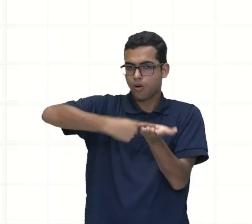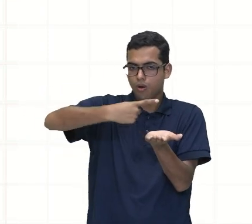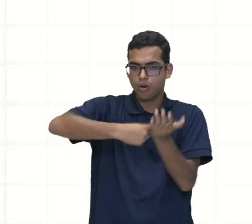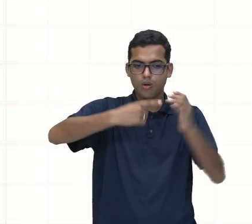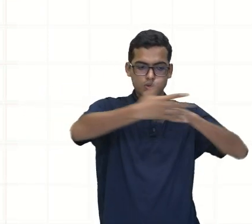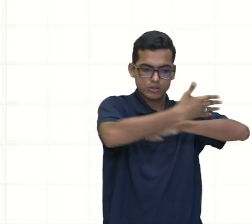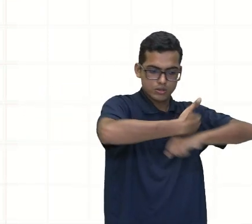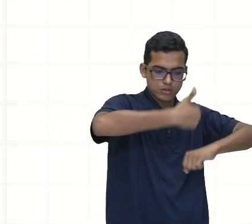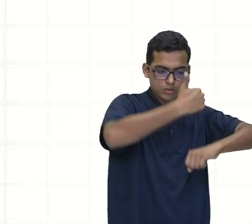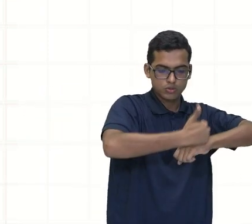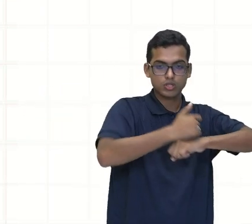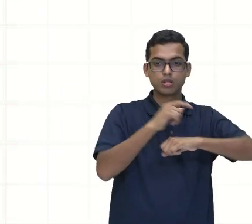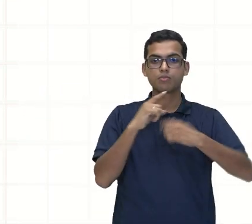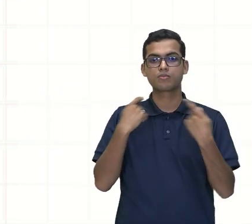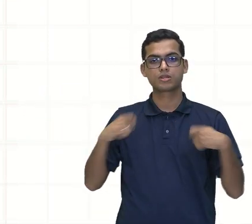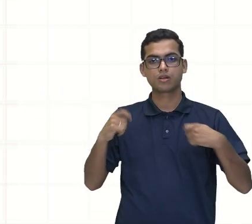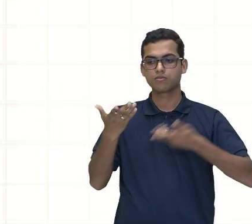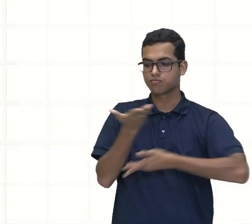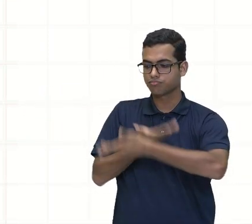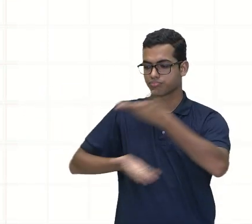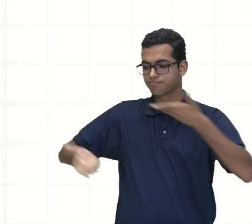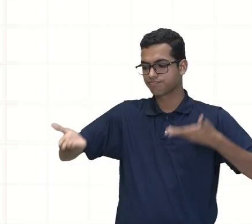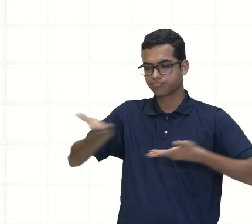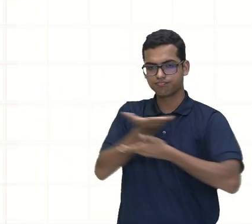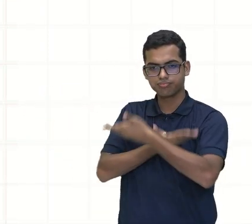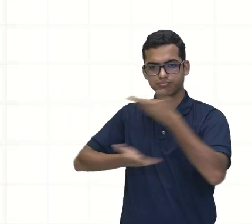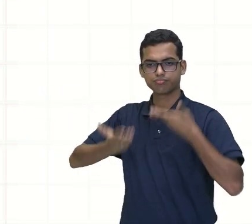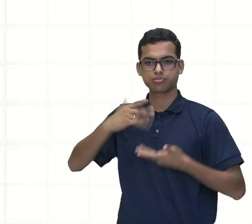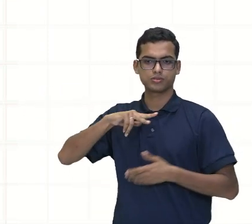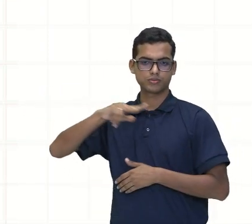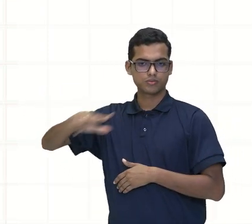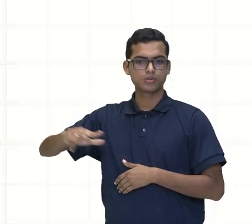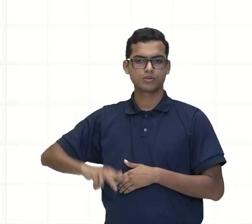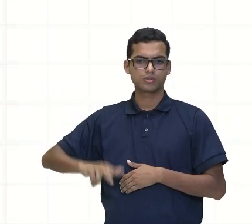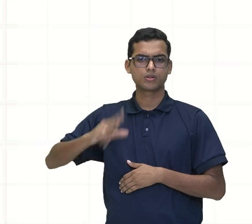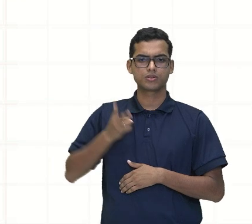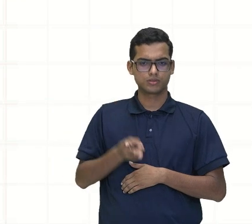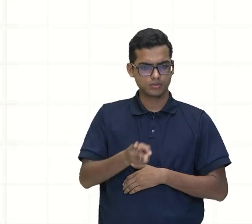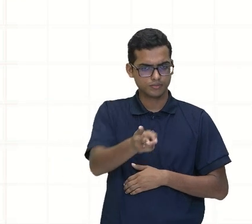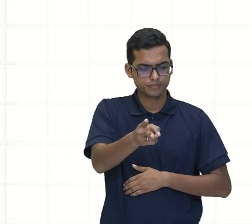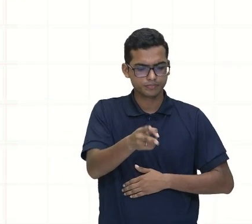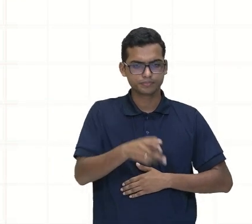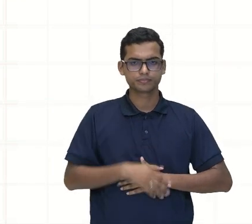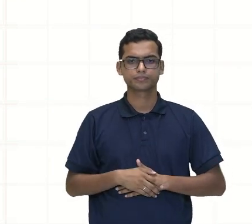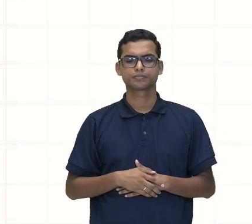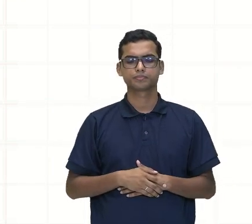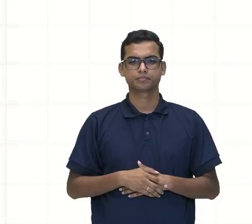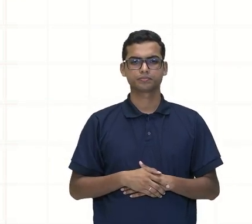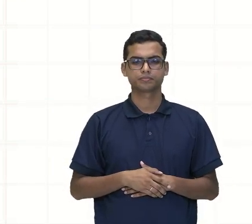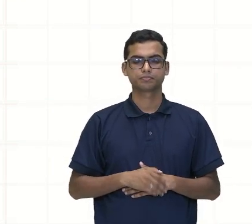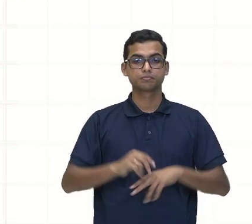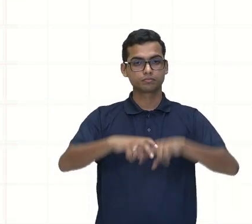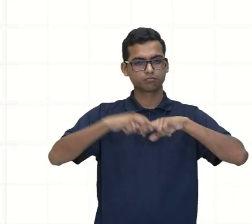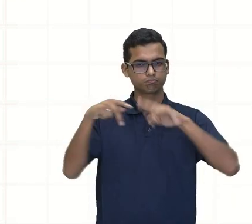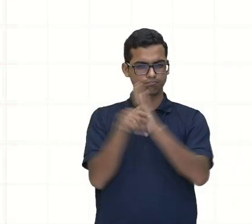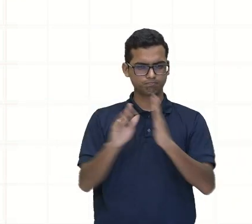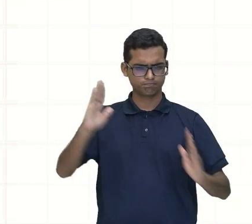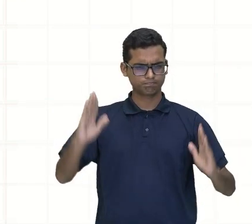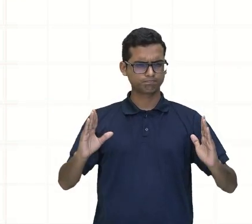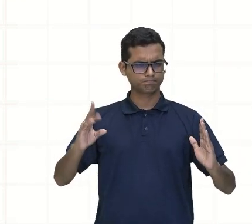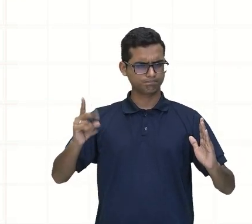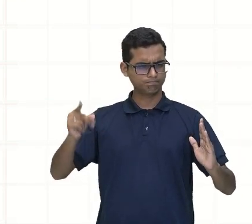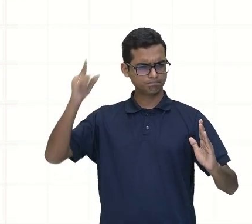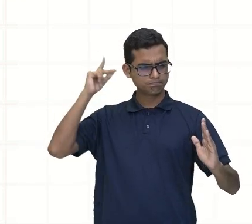metrópole, que não fossem ali os portugueses, certo? Isso porque nessa época do mercantilismo, a gente considerava um